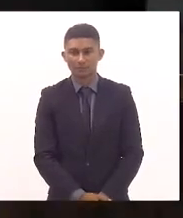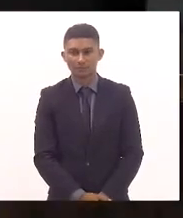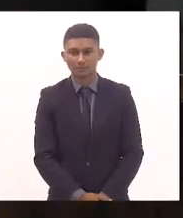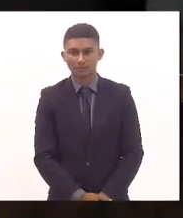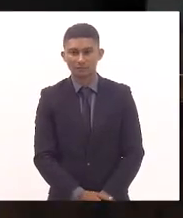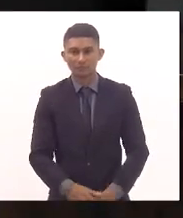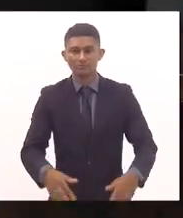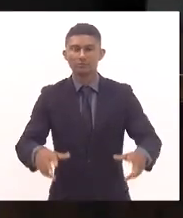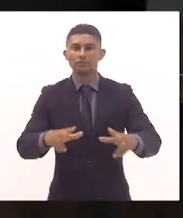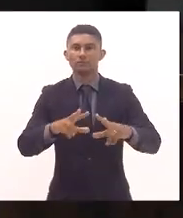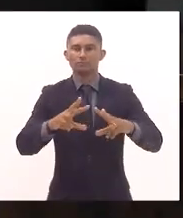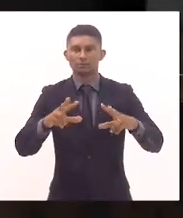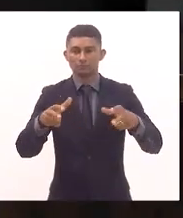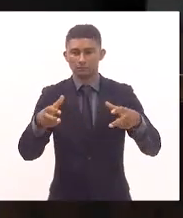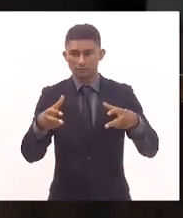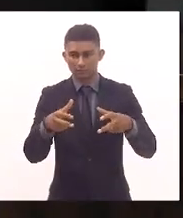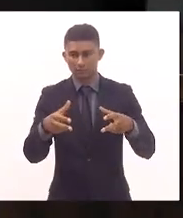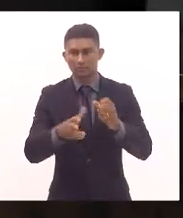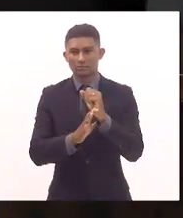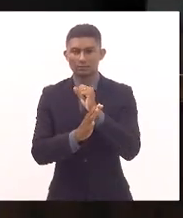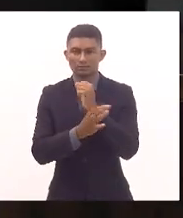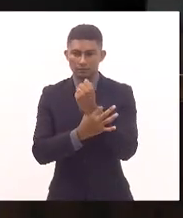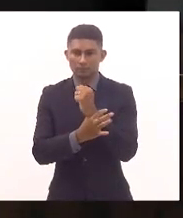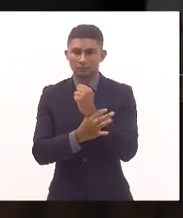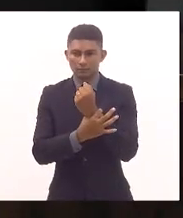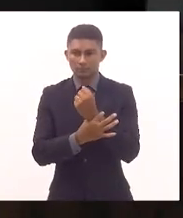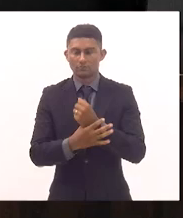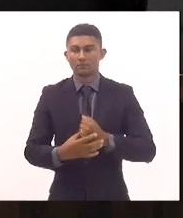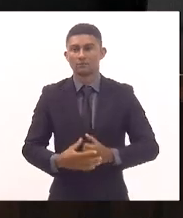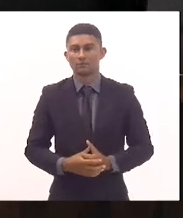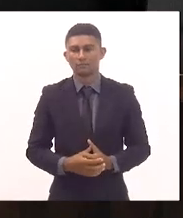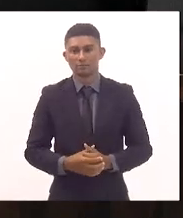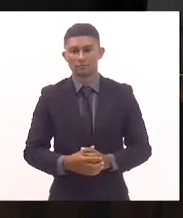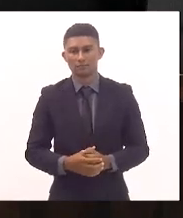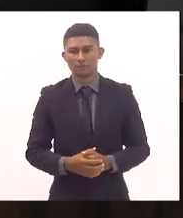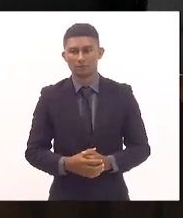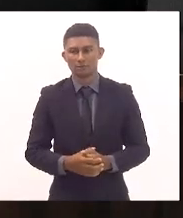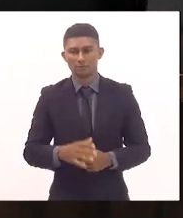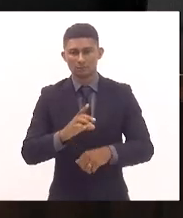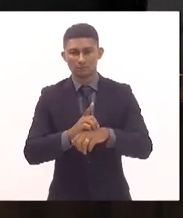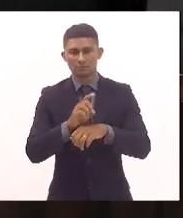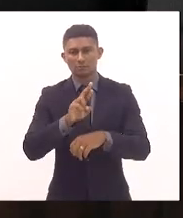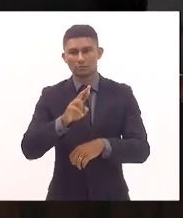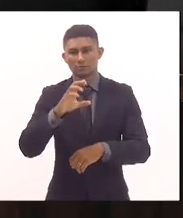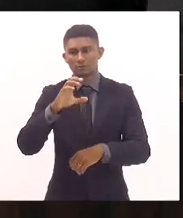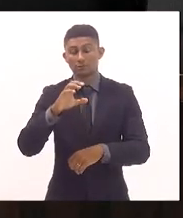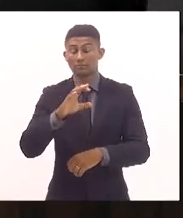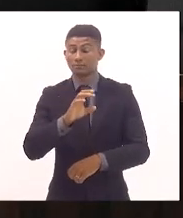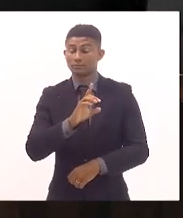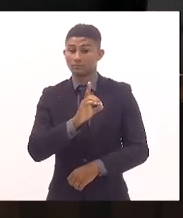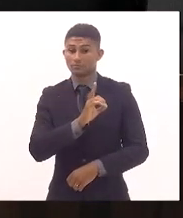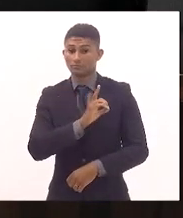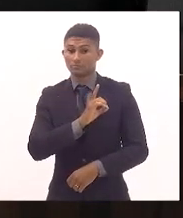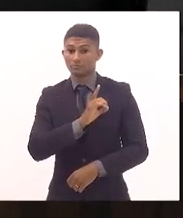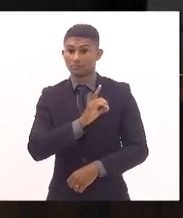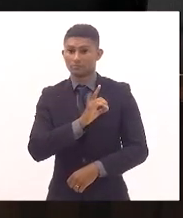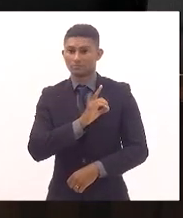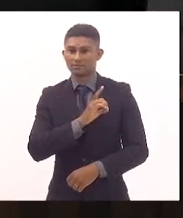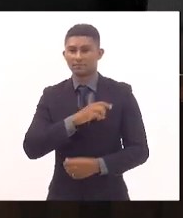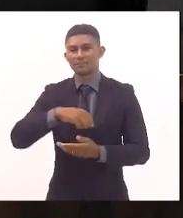Pela Comissão de Segurança Pública, doutor Carlos Algo, delegado,